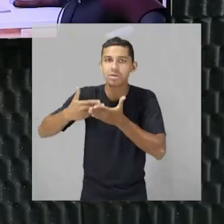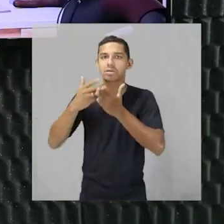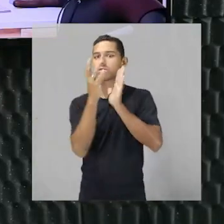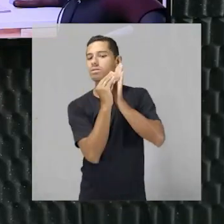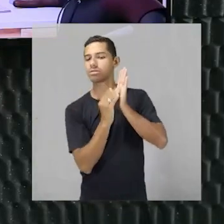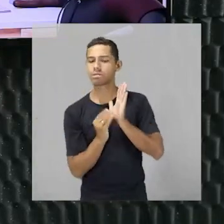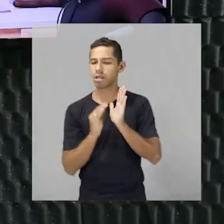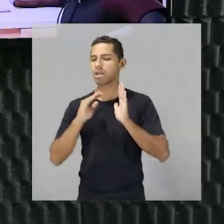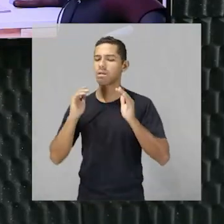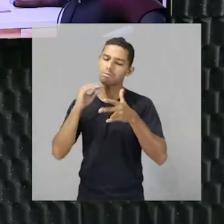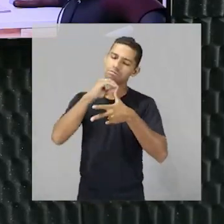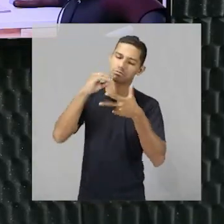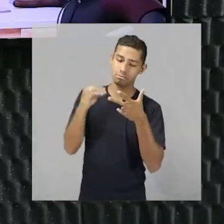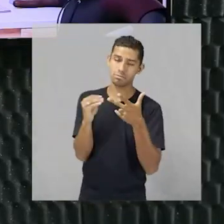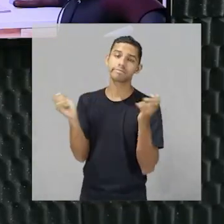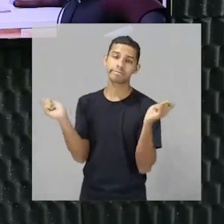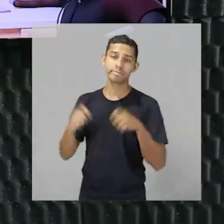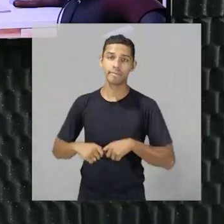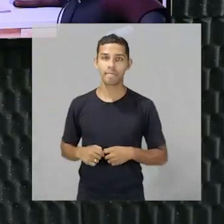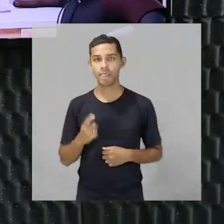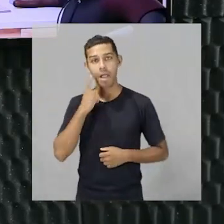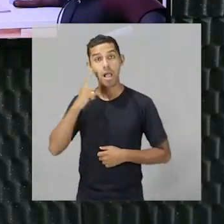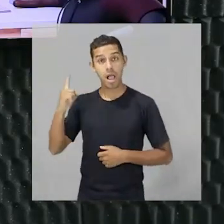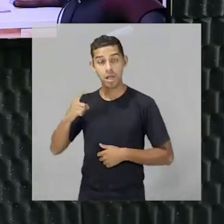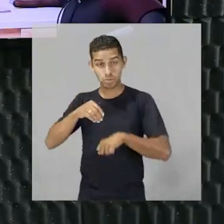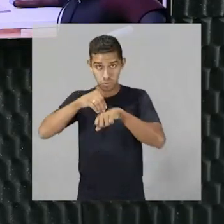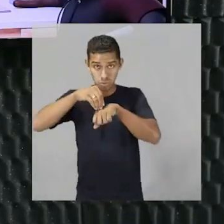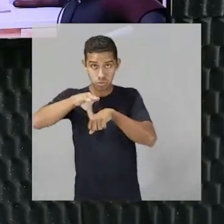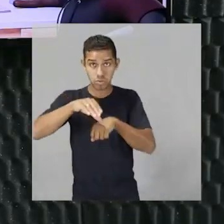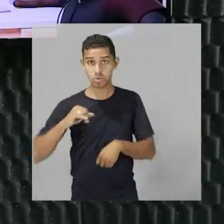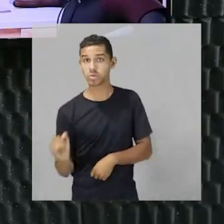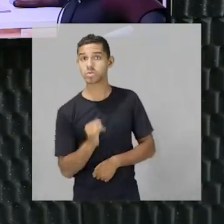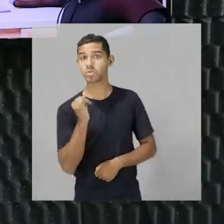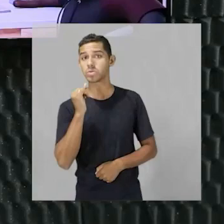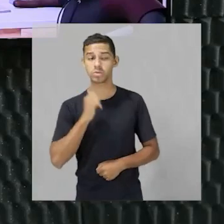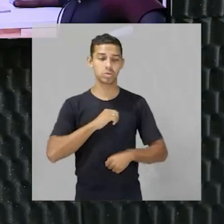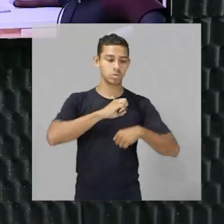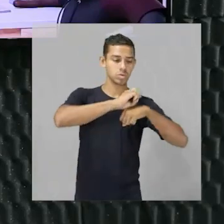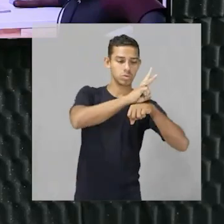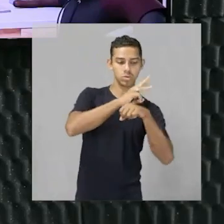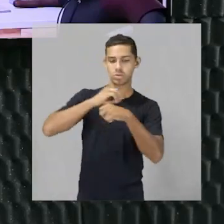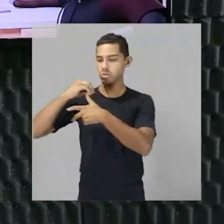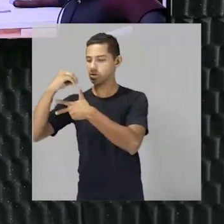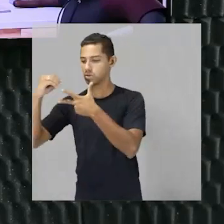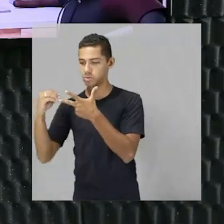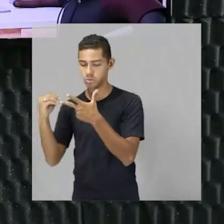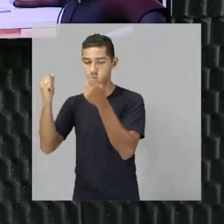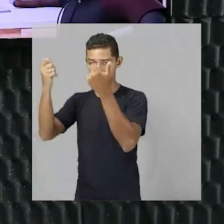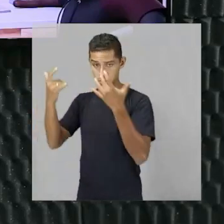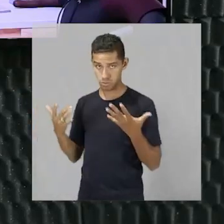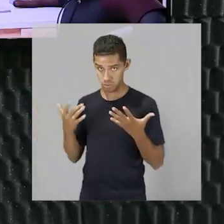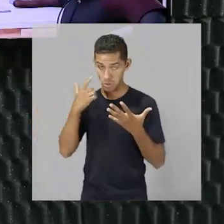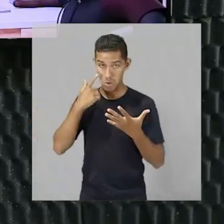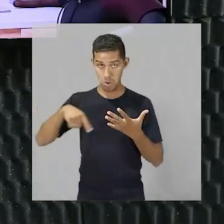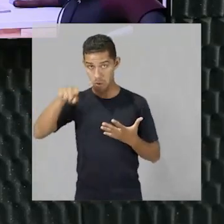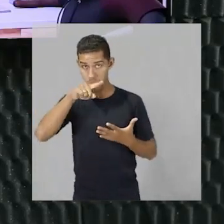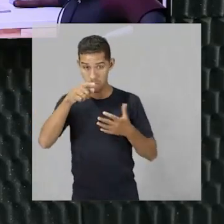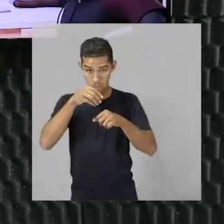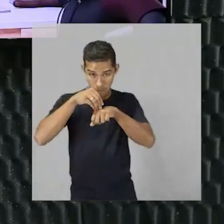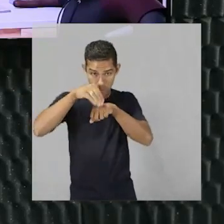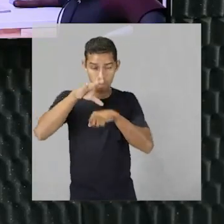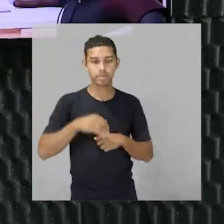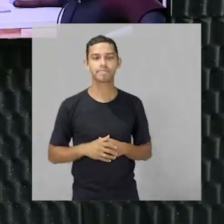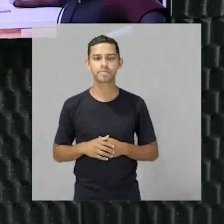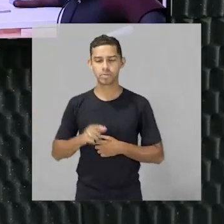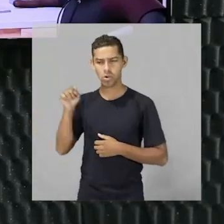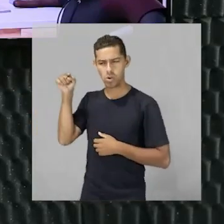te passar uma dica importante sobre essas duas bancas antes de nós começarmos essa resolução de questões. Em relação